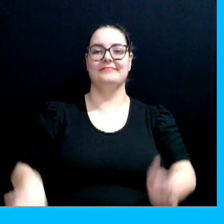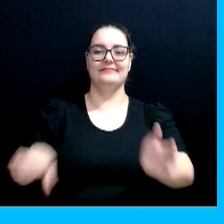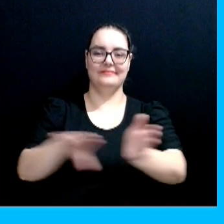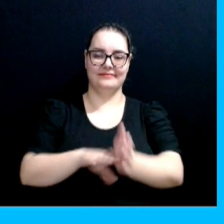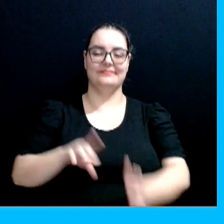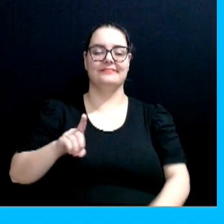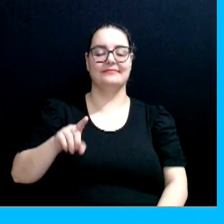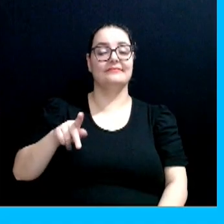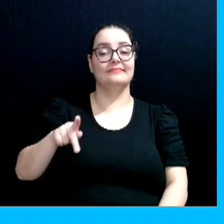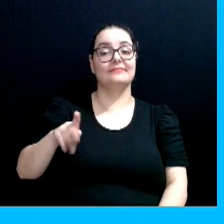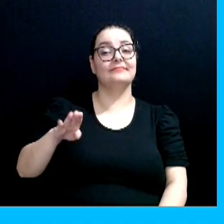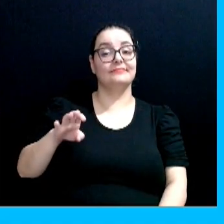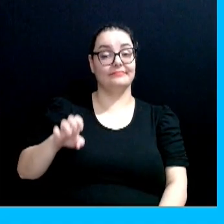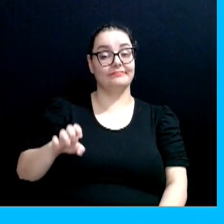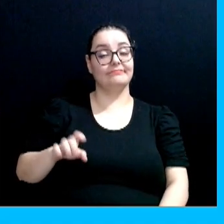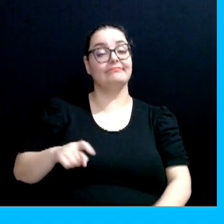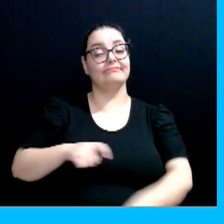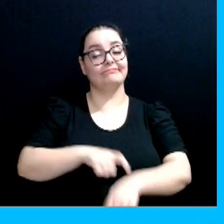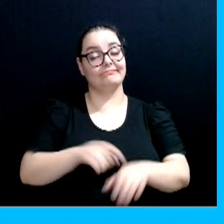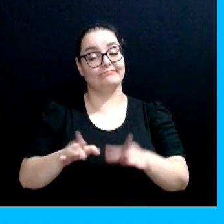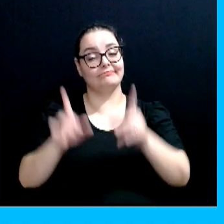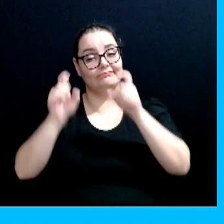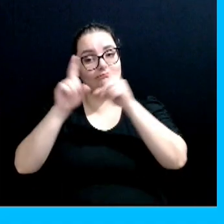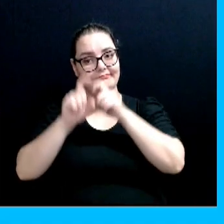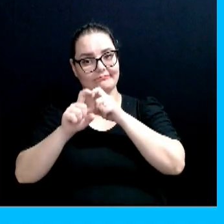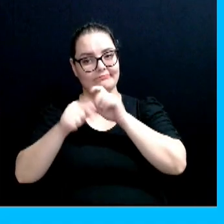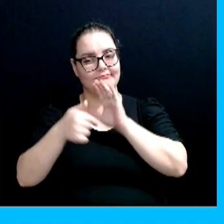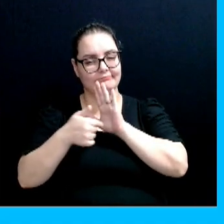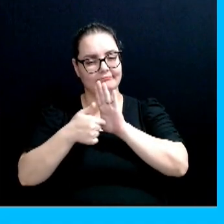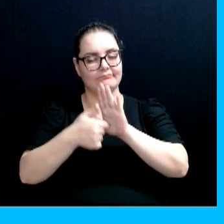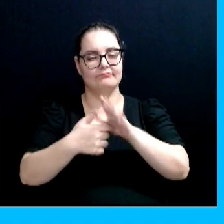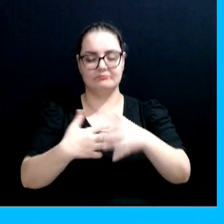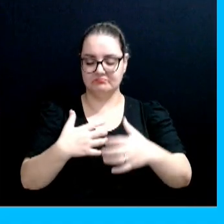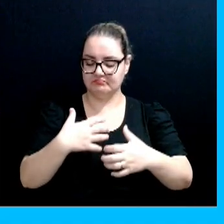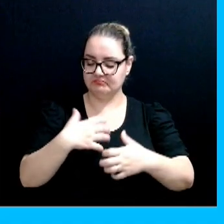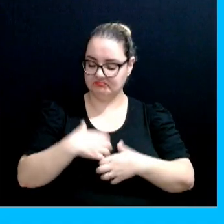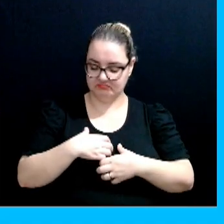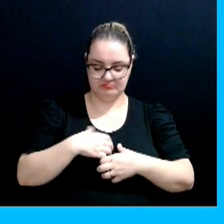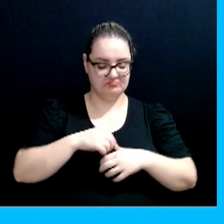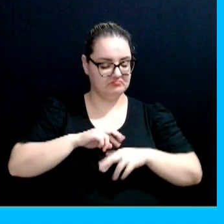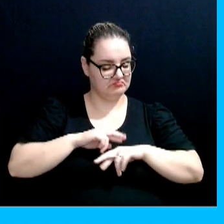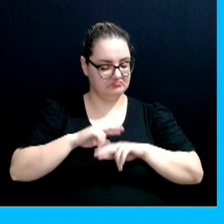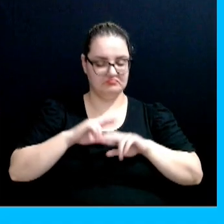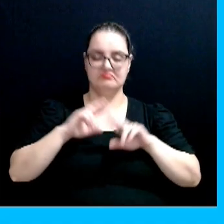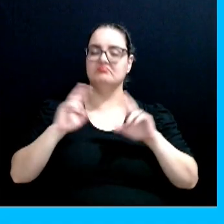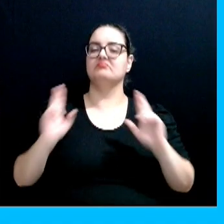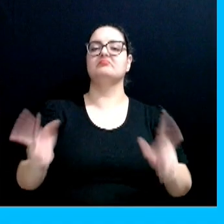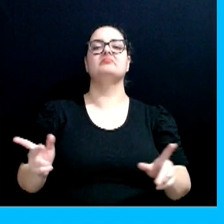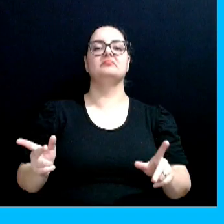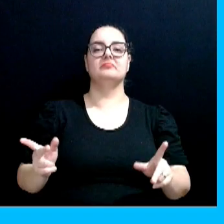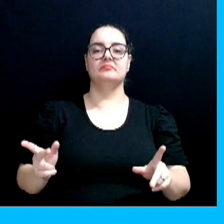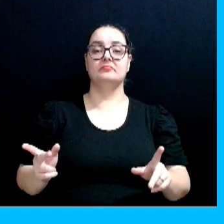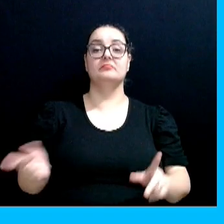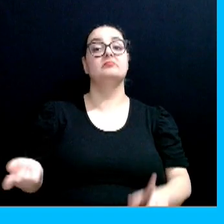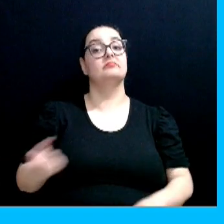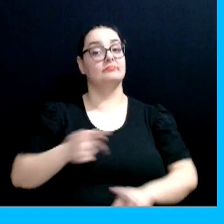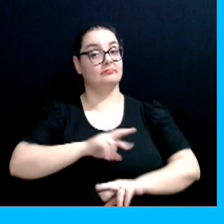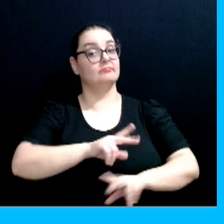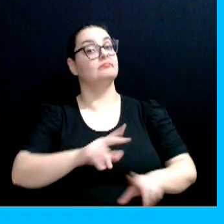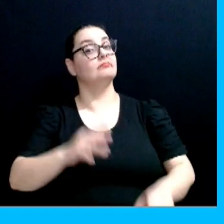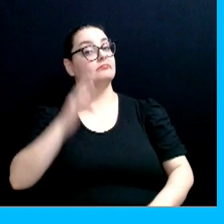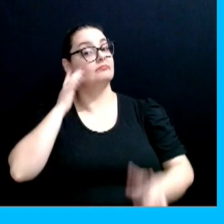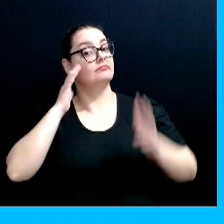situação difícil, mas revelou um temperamento completamente diferente do que muitos